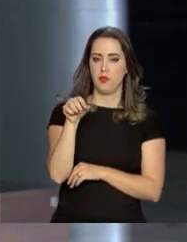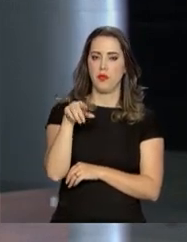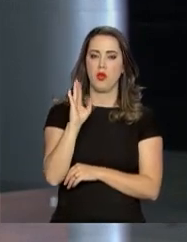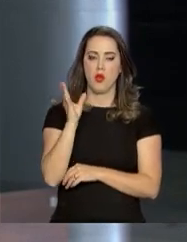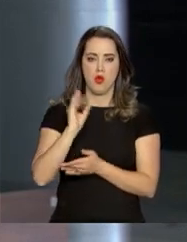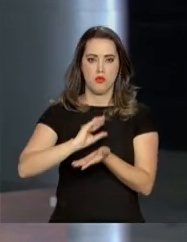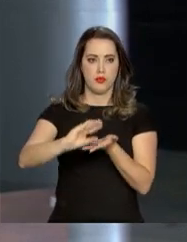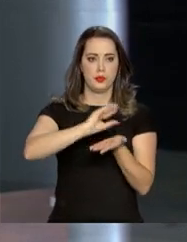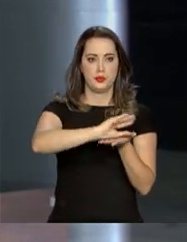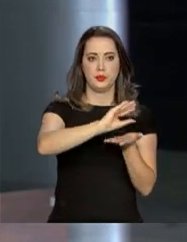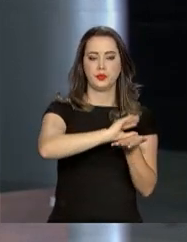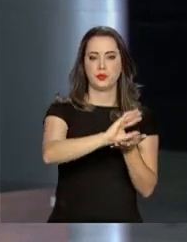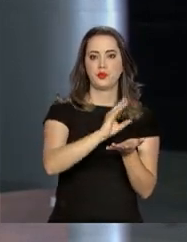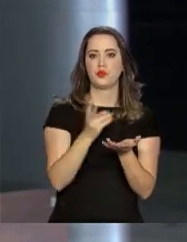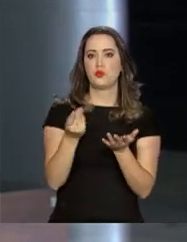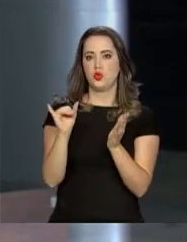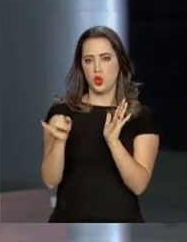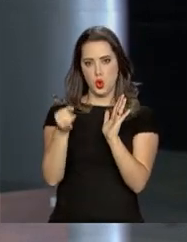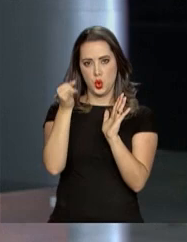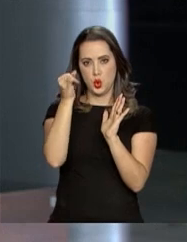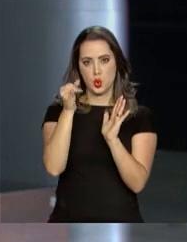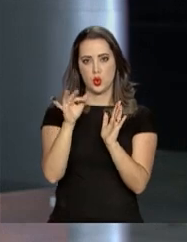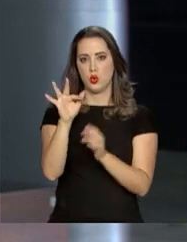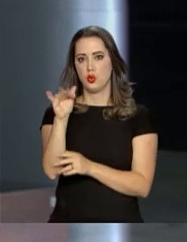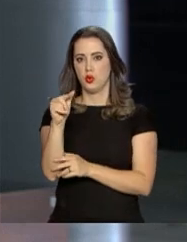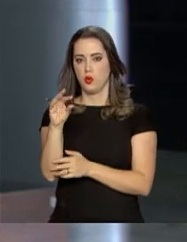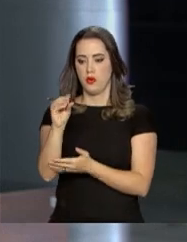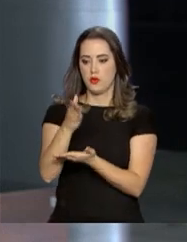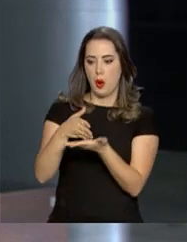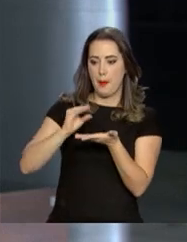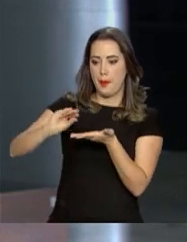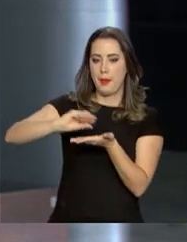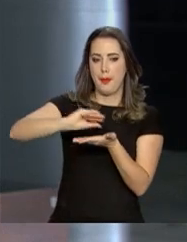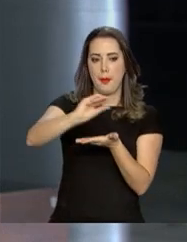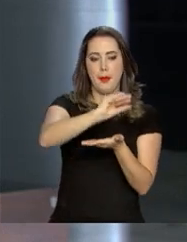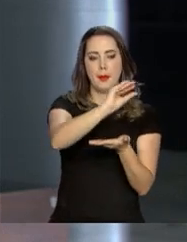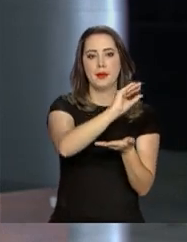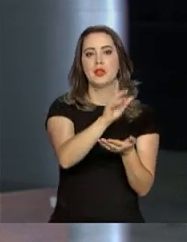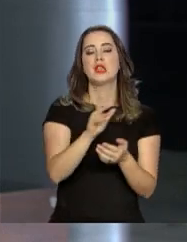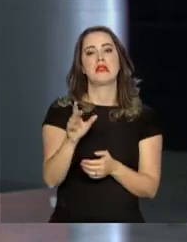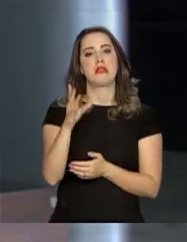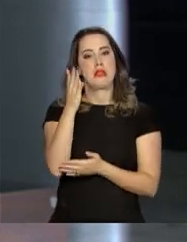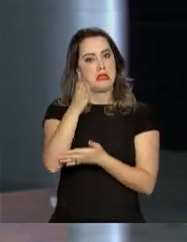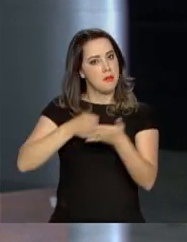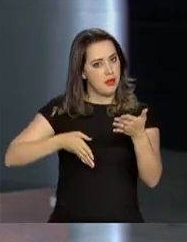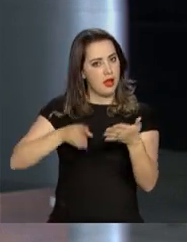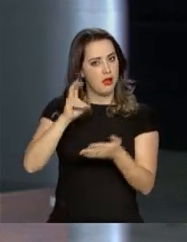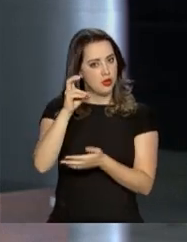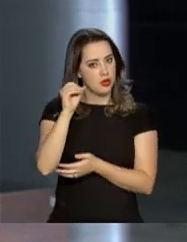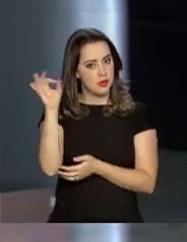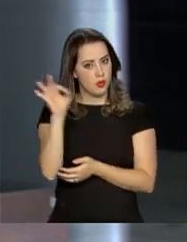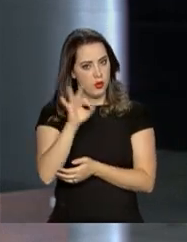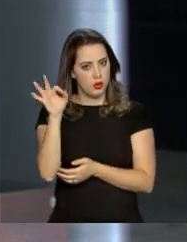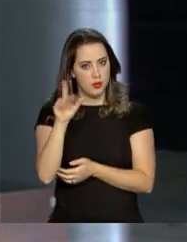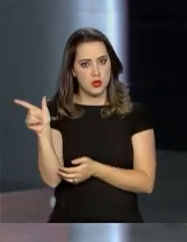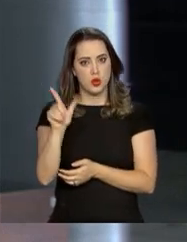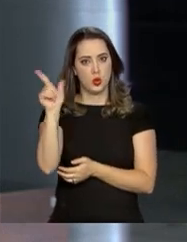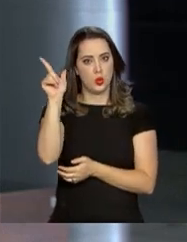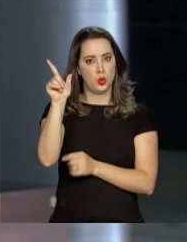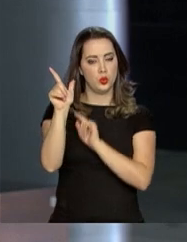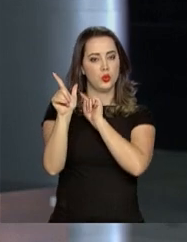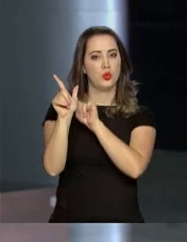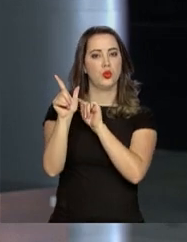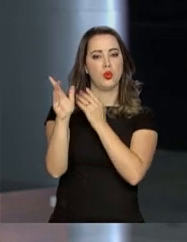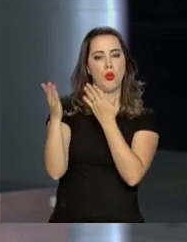dos resultados do fgts é de 50% do lucro líquido do exercício anterior conforme